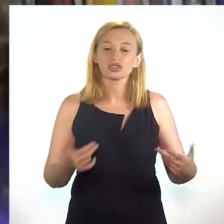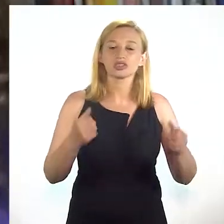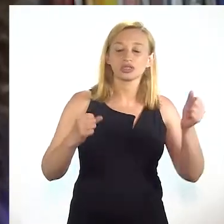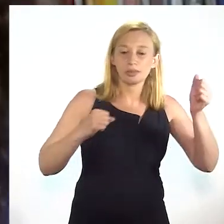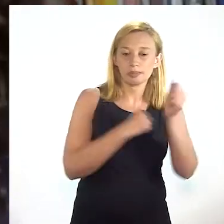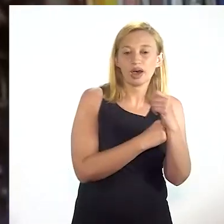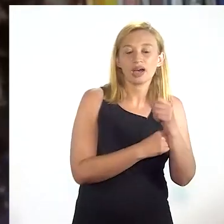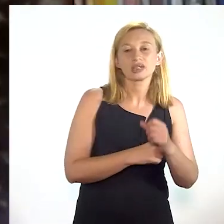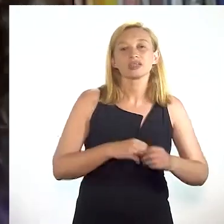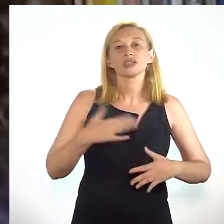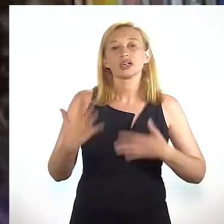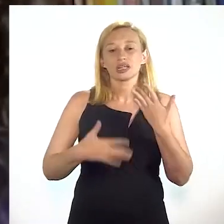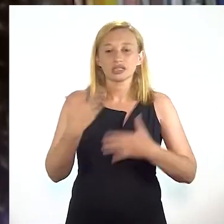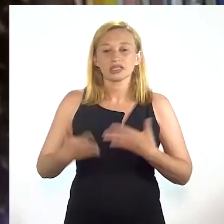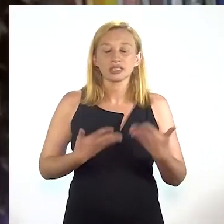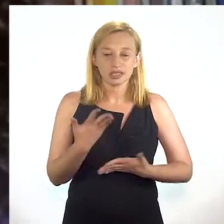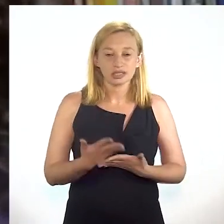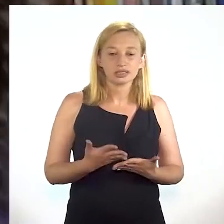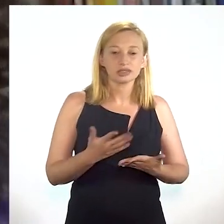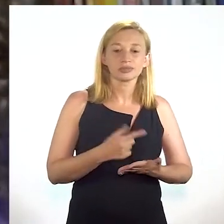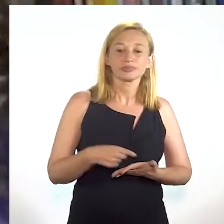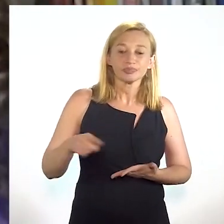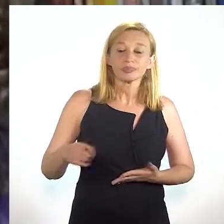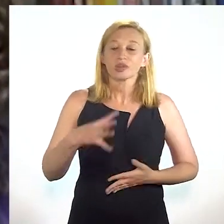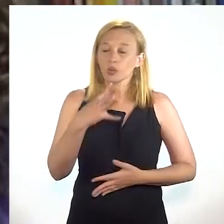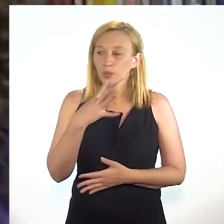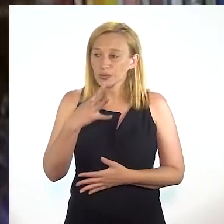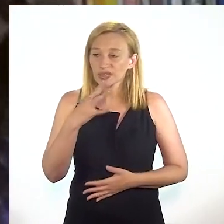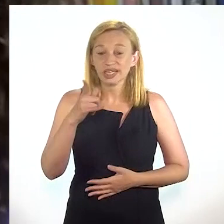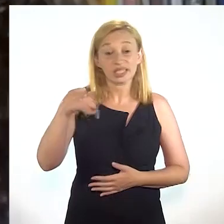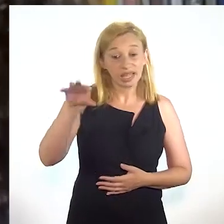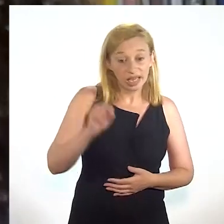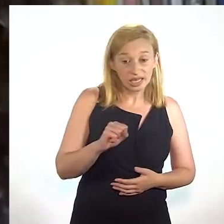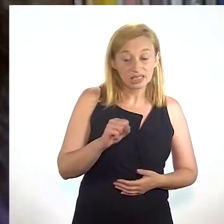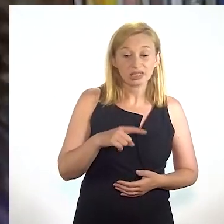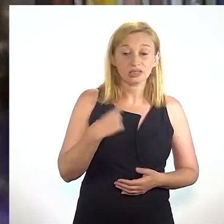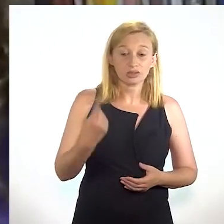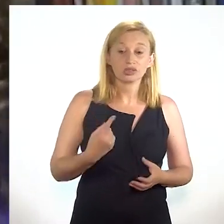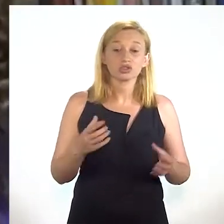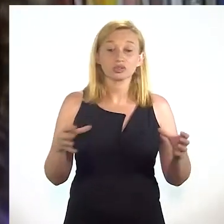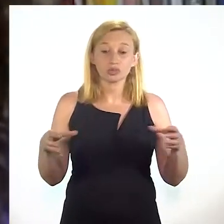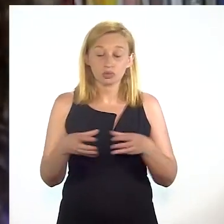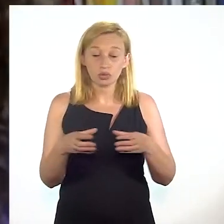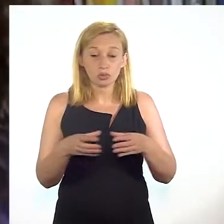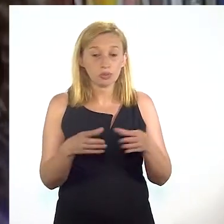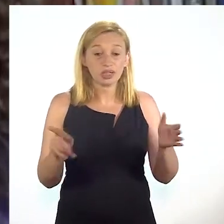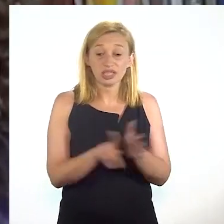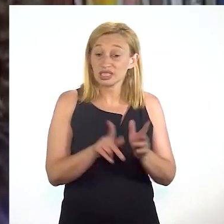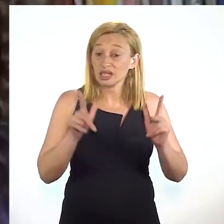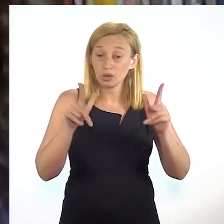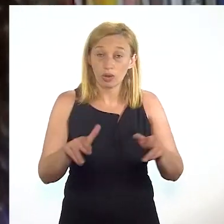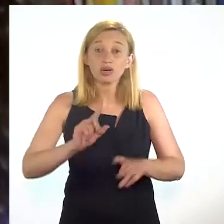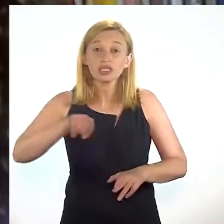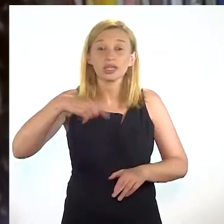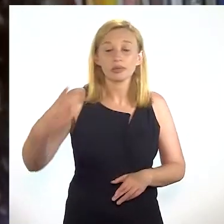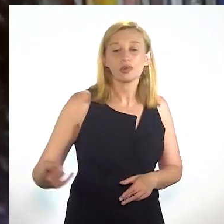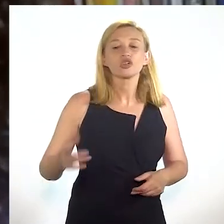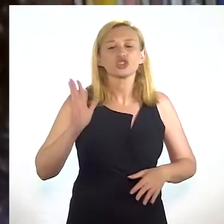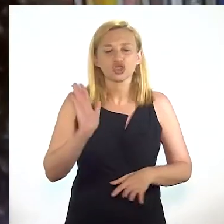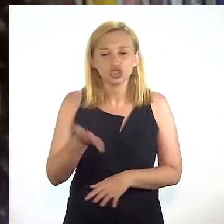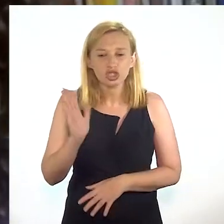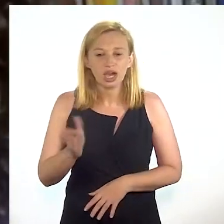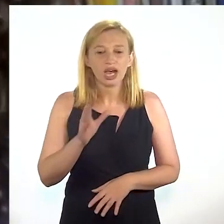e eu tive esse privilégio de participar desse evento e conhecer a Deise, a gente foi do mesmo grupo de trabalho,